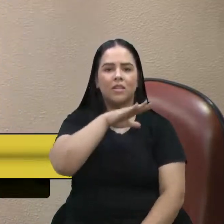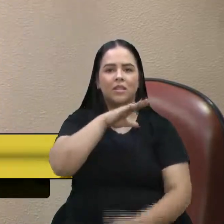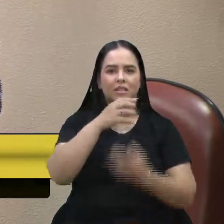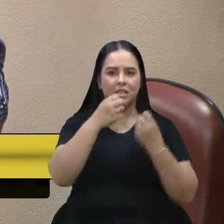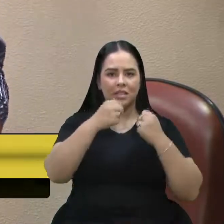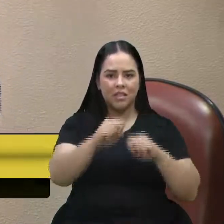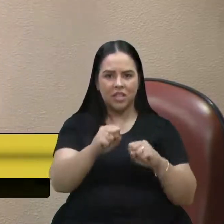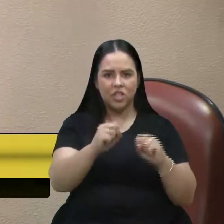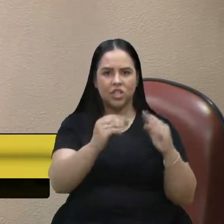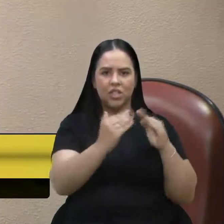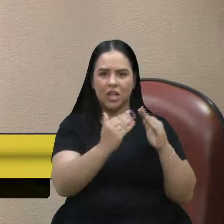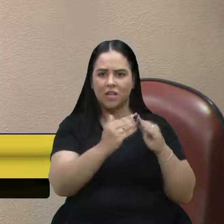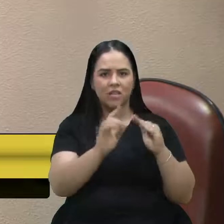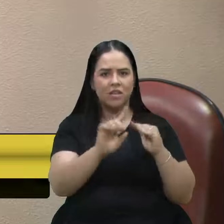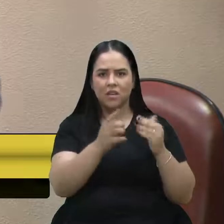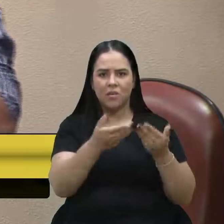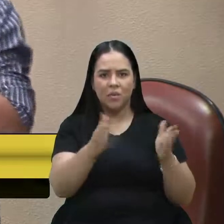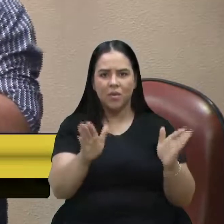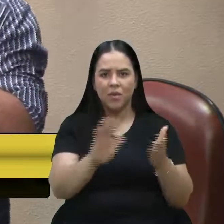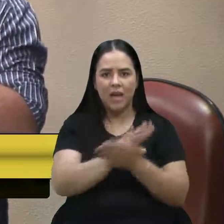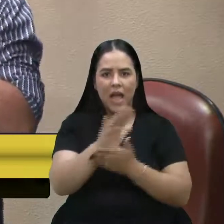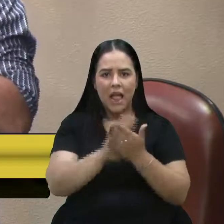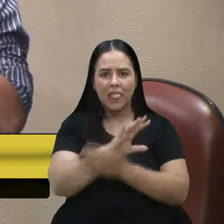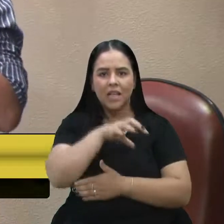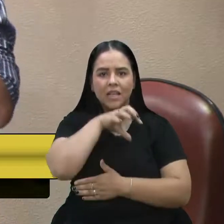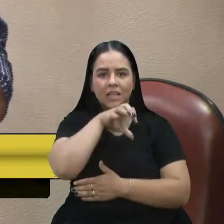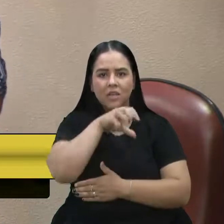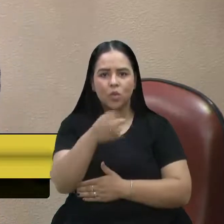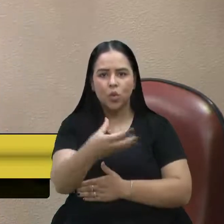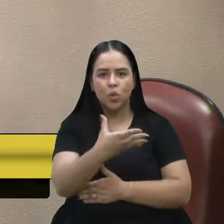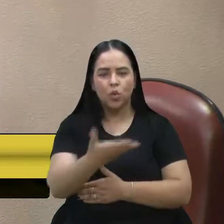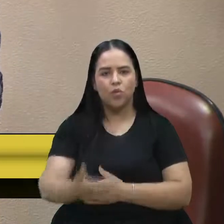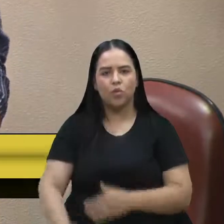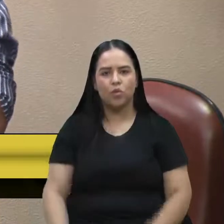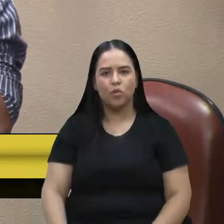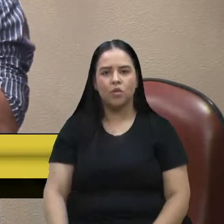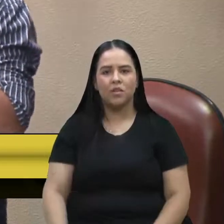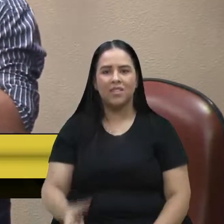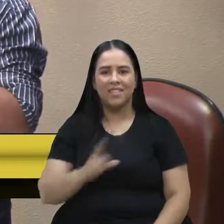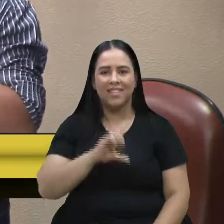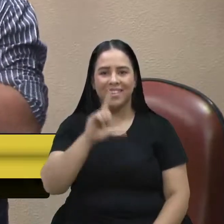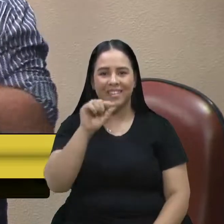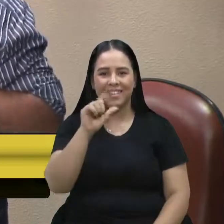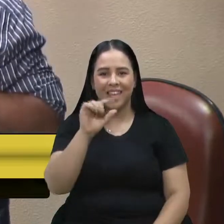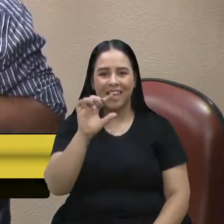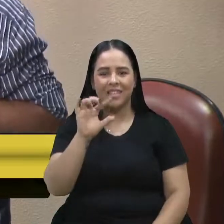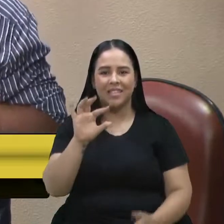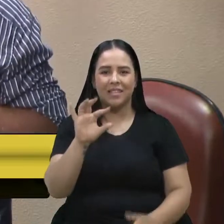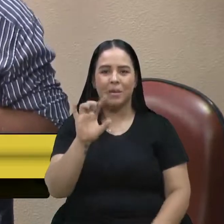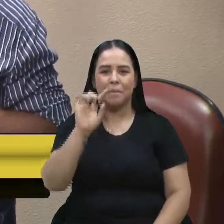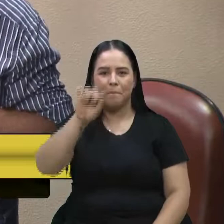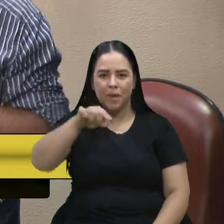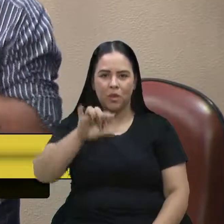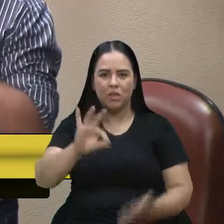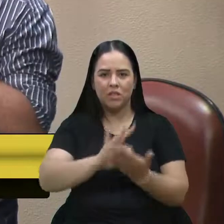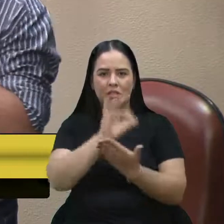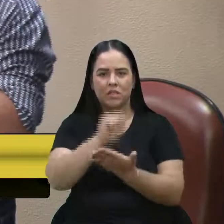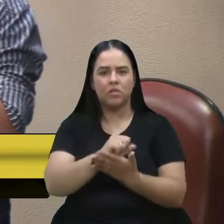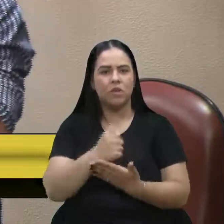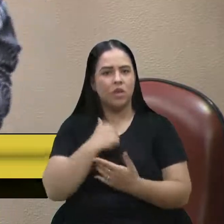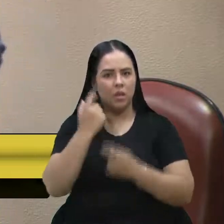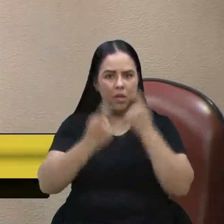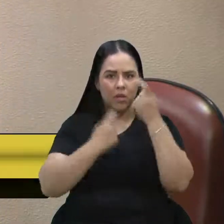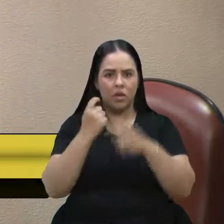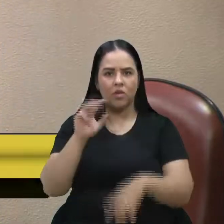não inaugurou nenhum loteamento. E tem quantos? Quase 10 mil inscritos. Eu estou preocupado